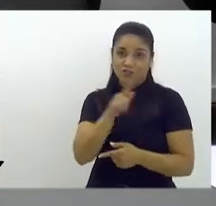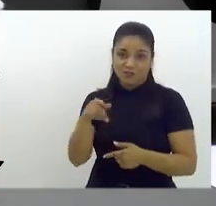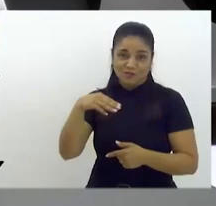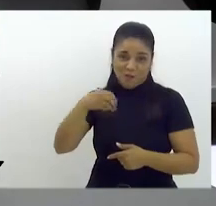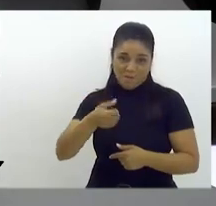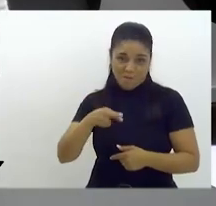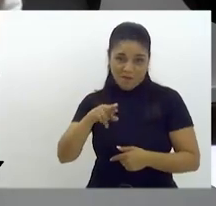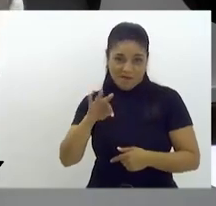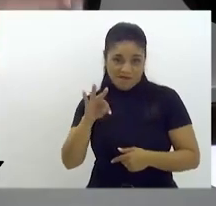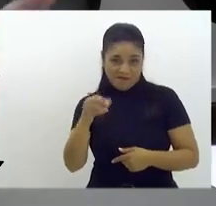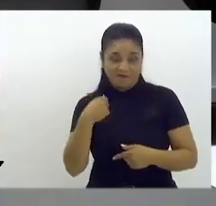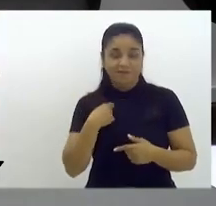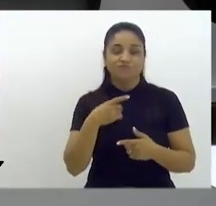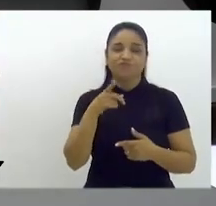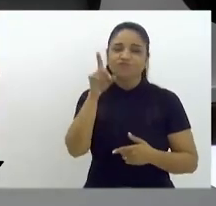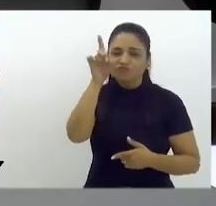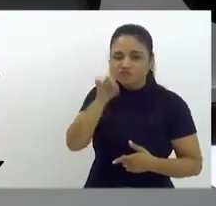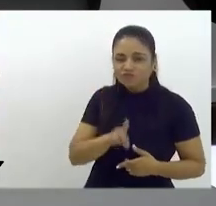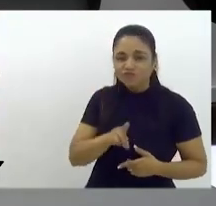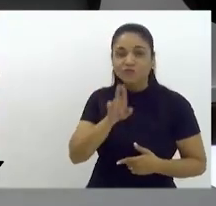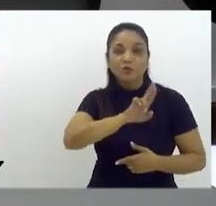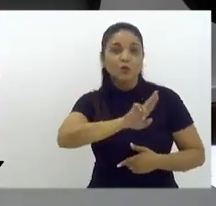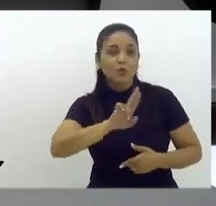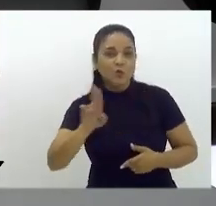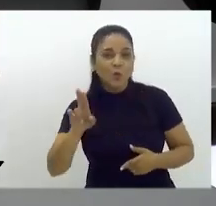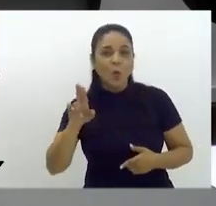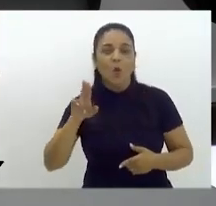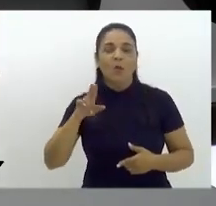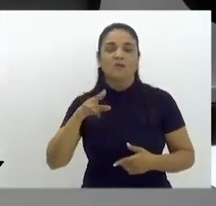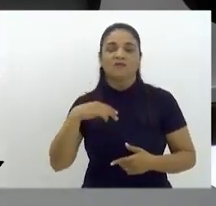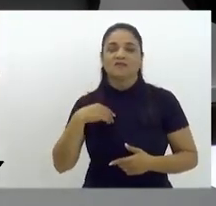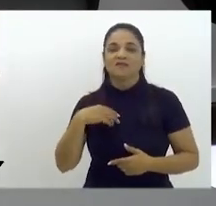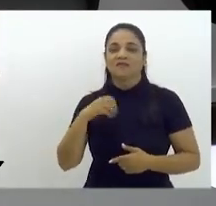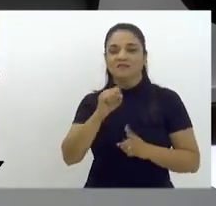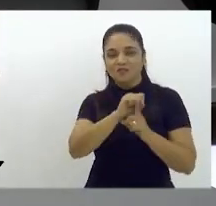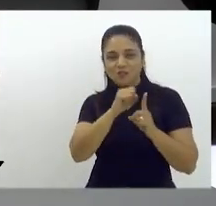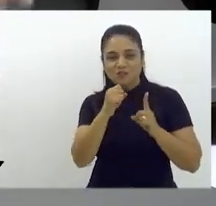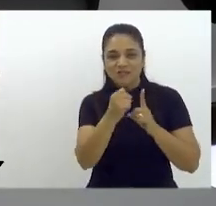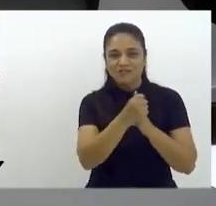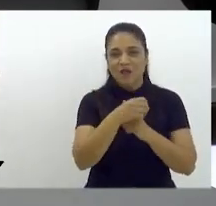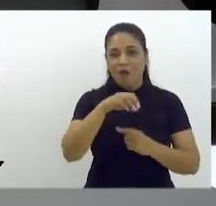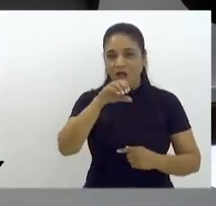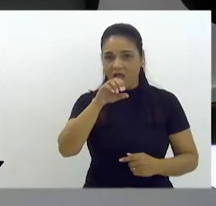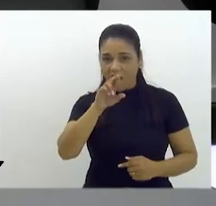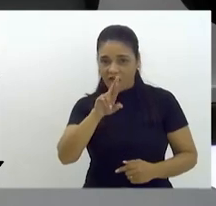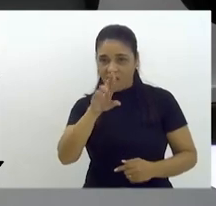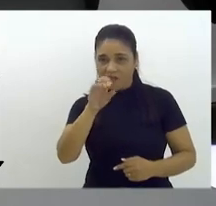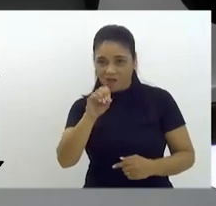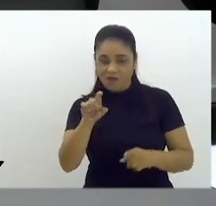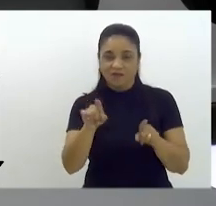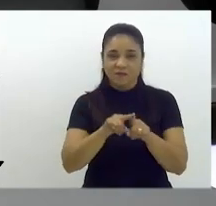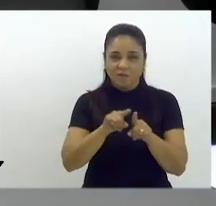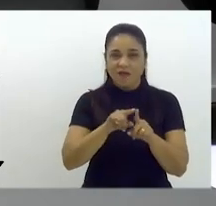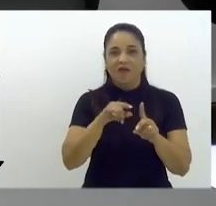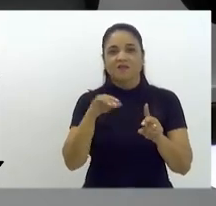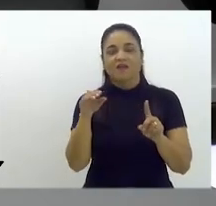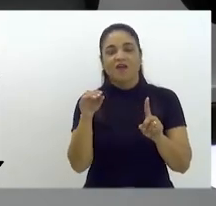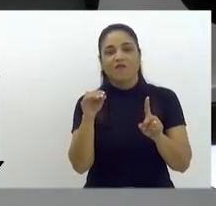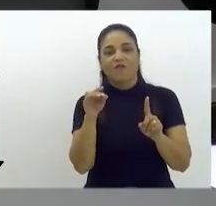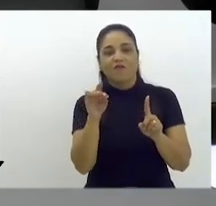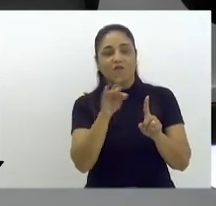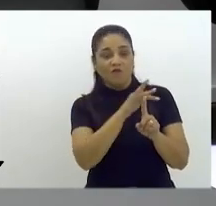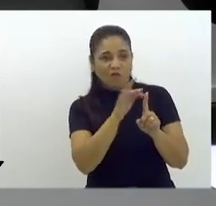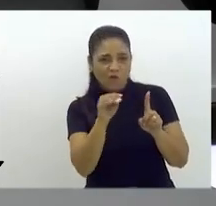o direito a colocar o nome social no r.o a motivação presumina de transfobia né Foi tudo na sua gestão